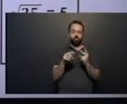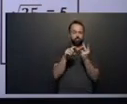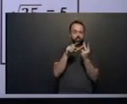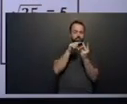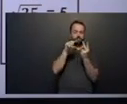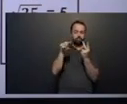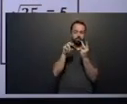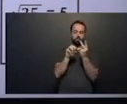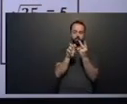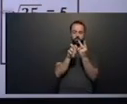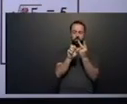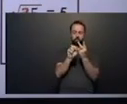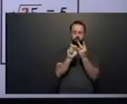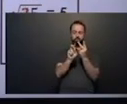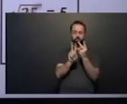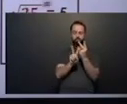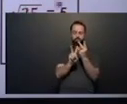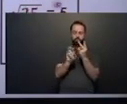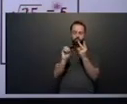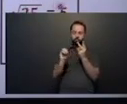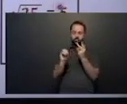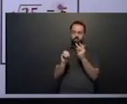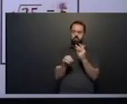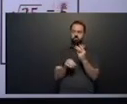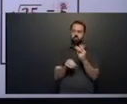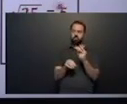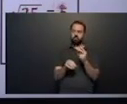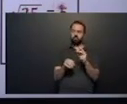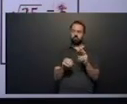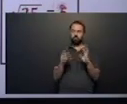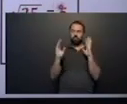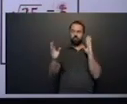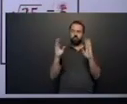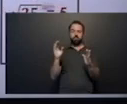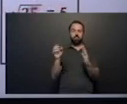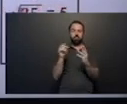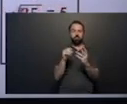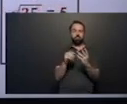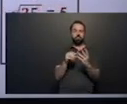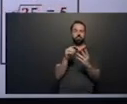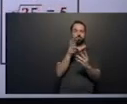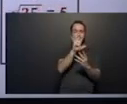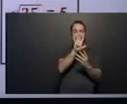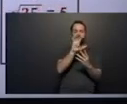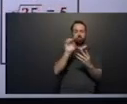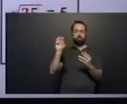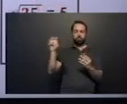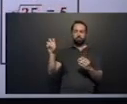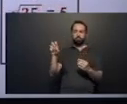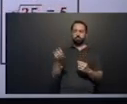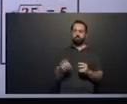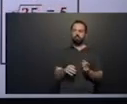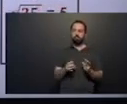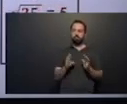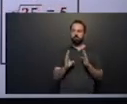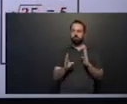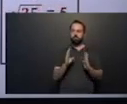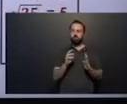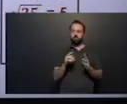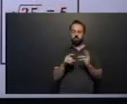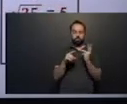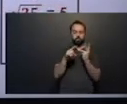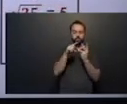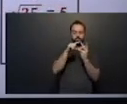quadrada de 20, ela está entre 4 e 5. Raiz quadrada de